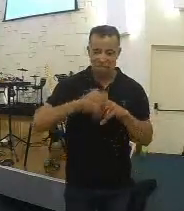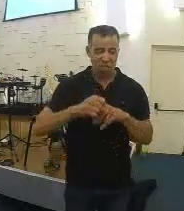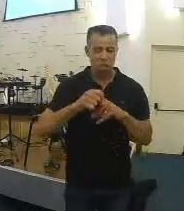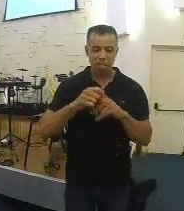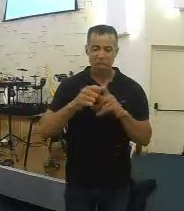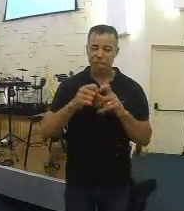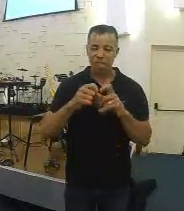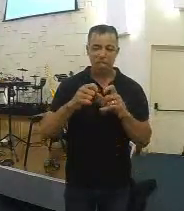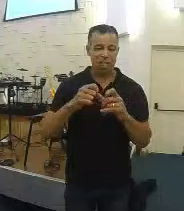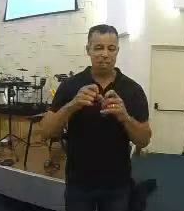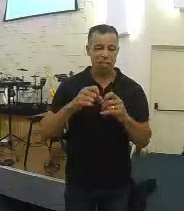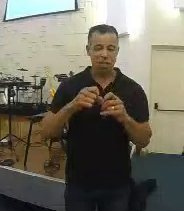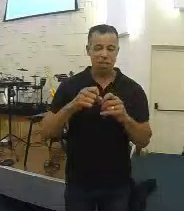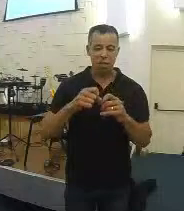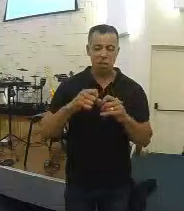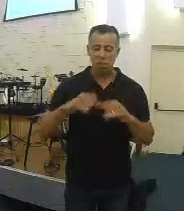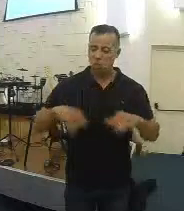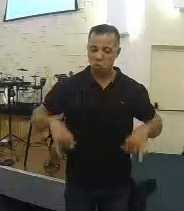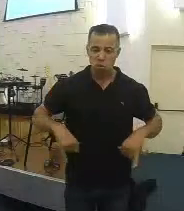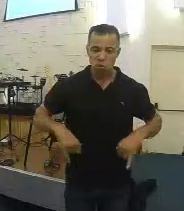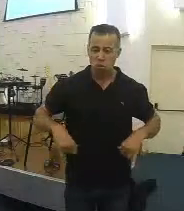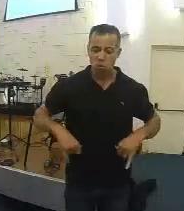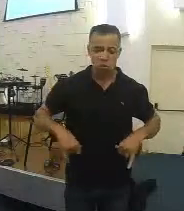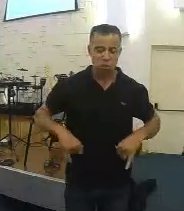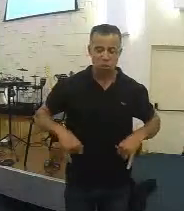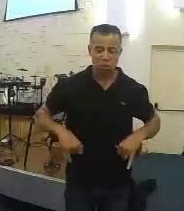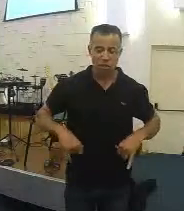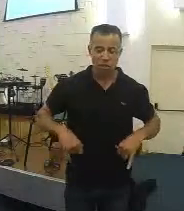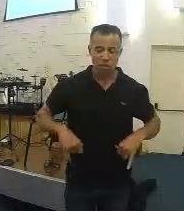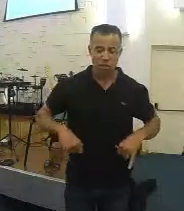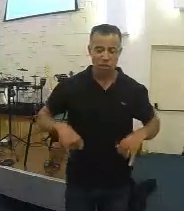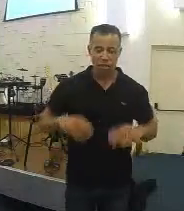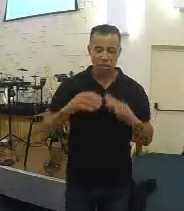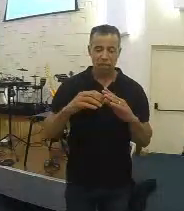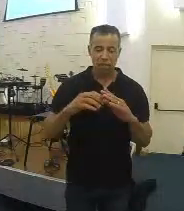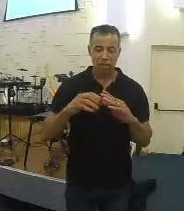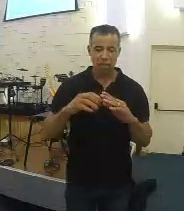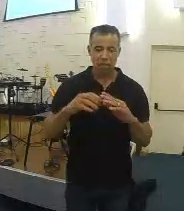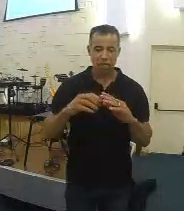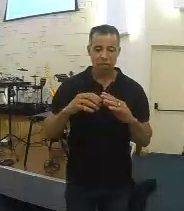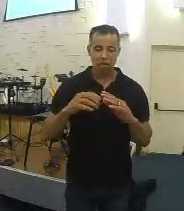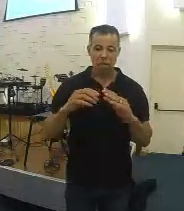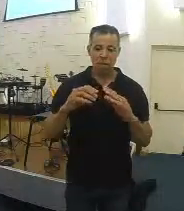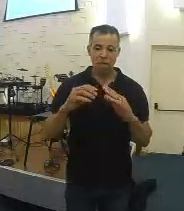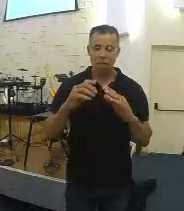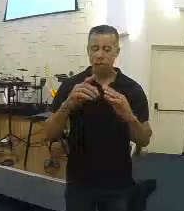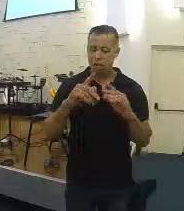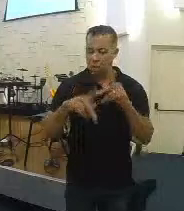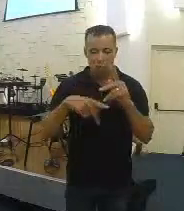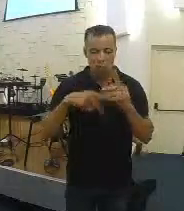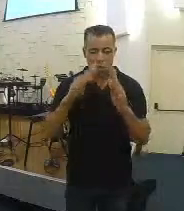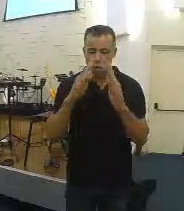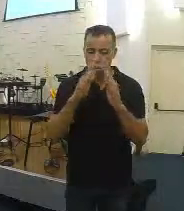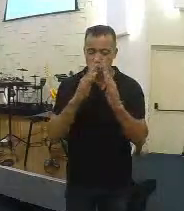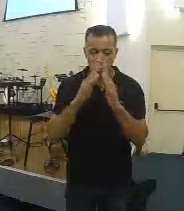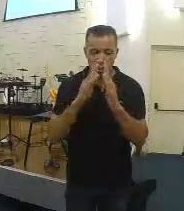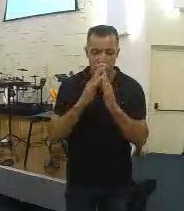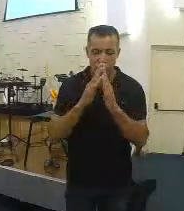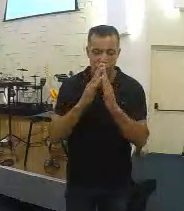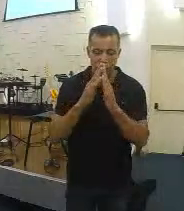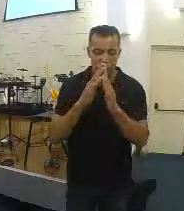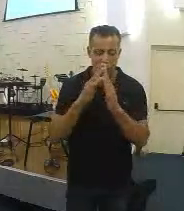está lá colocando remédio nas feridas, atando os membros que